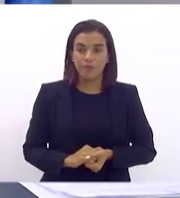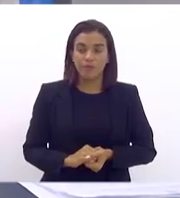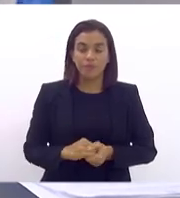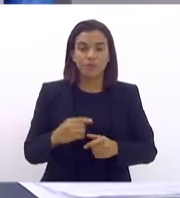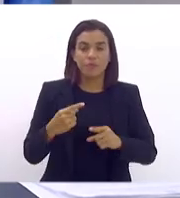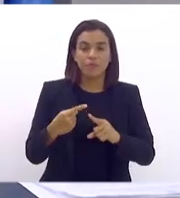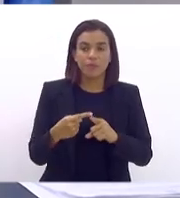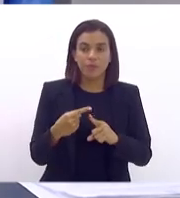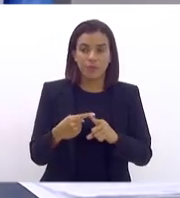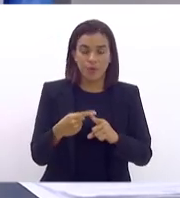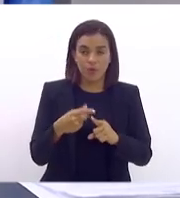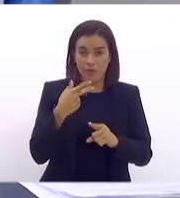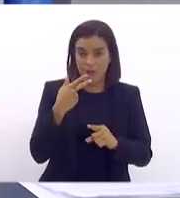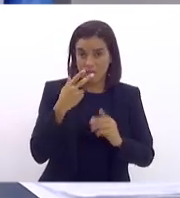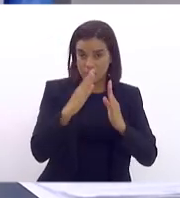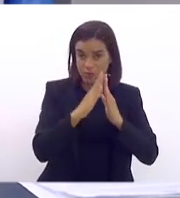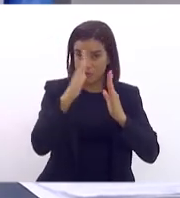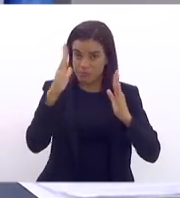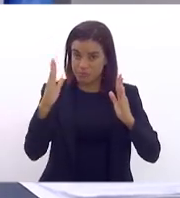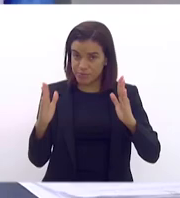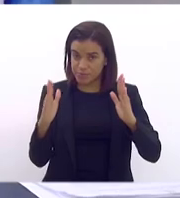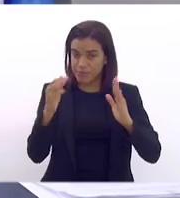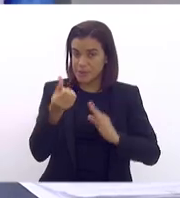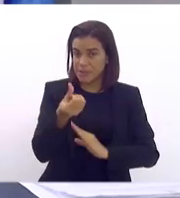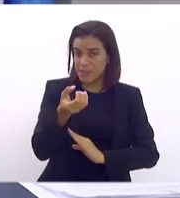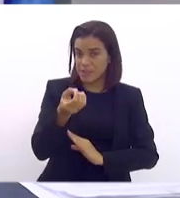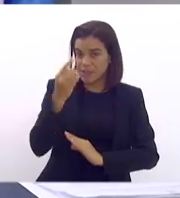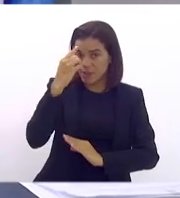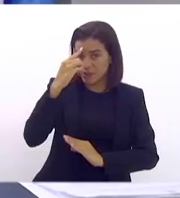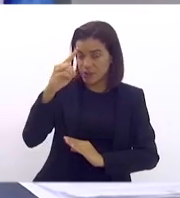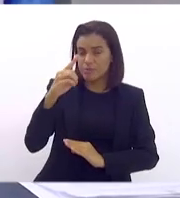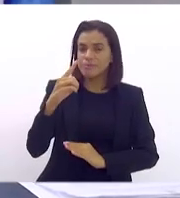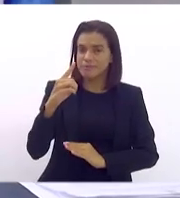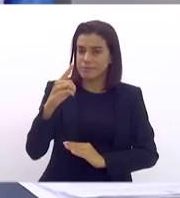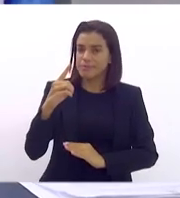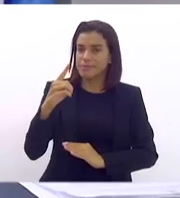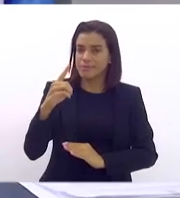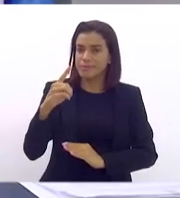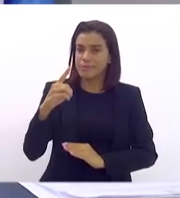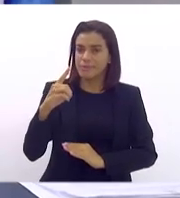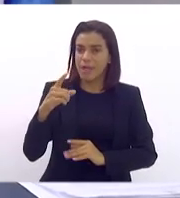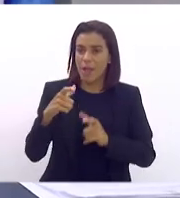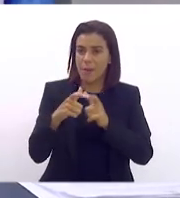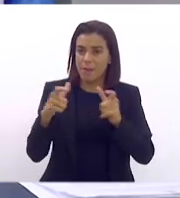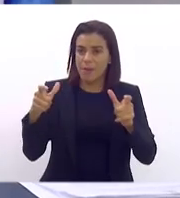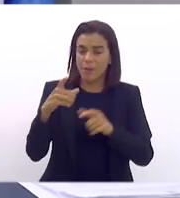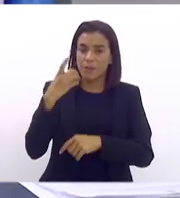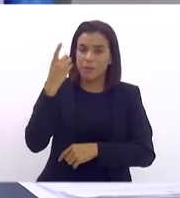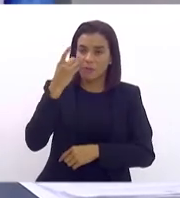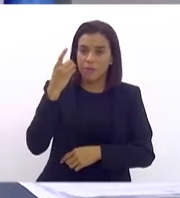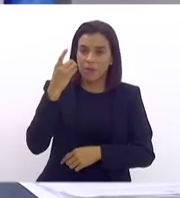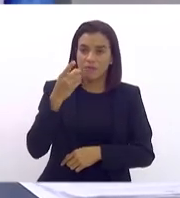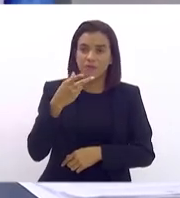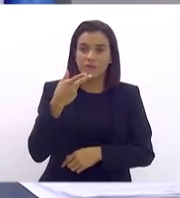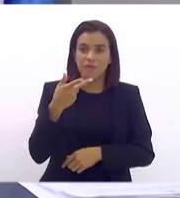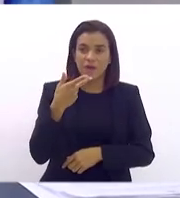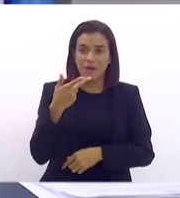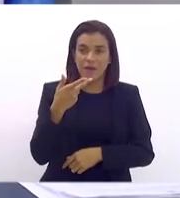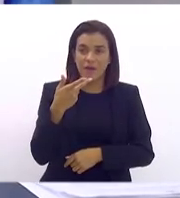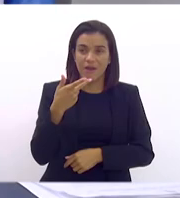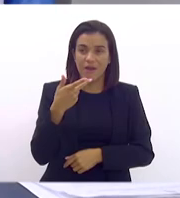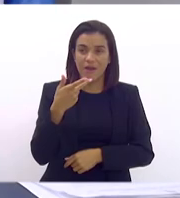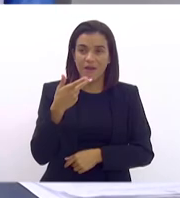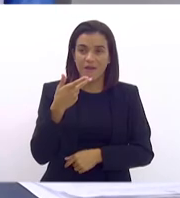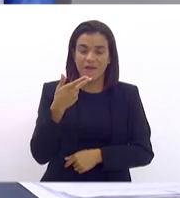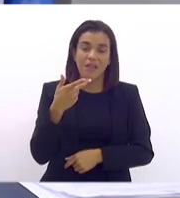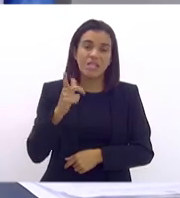da prorrogação por 60 dias, eu lembro que os deputados, né, argumentaram que teria